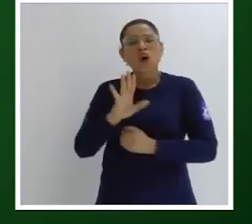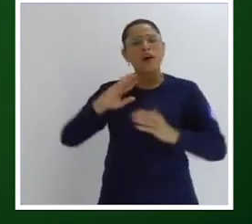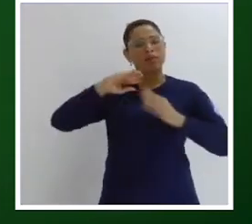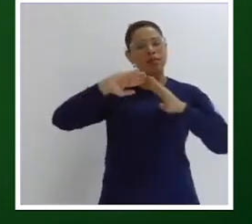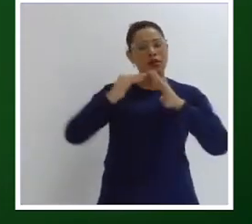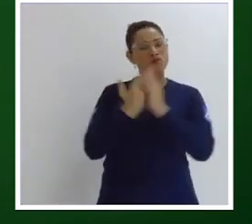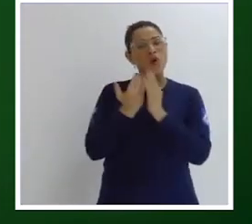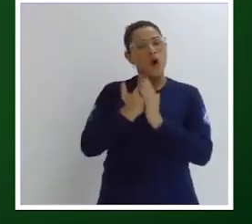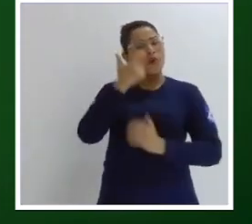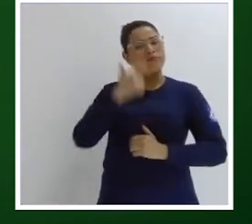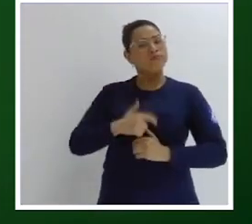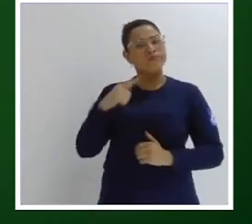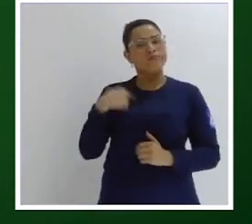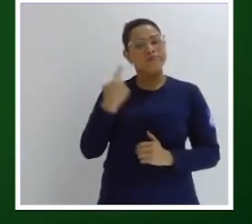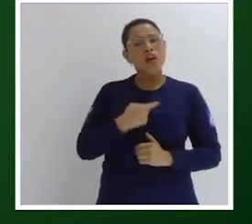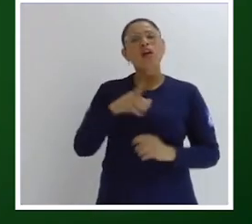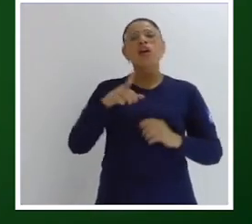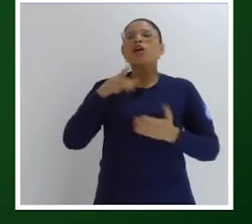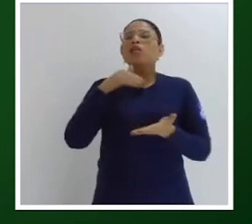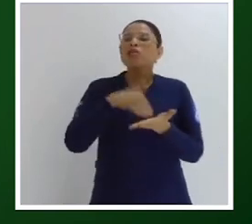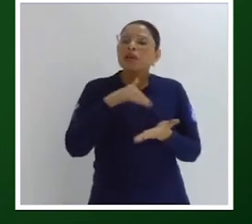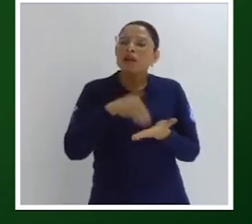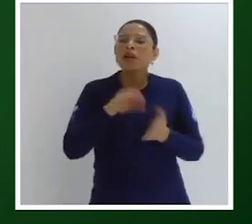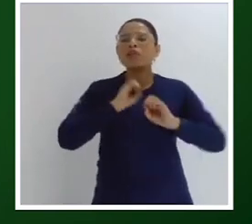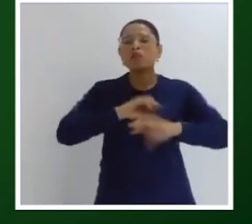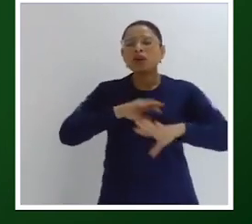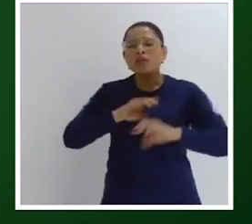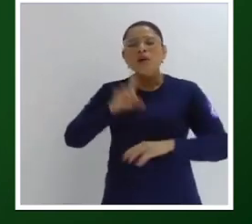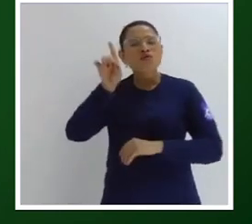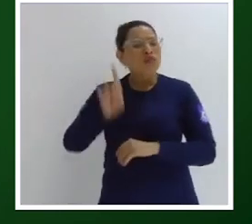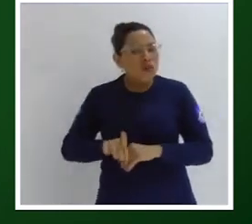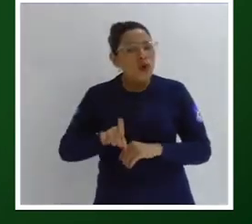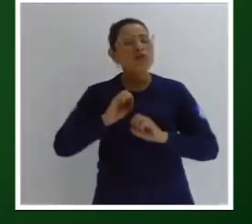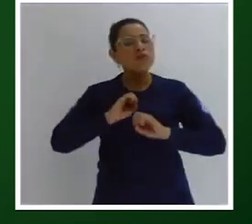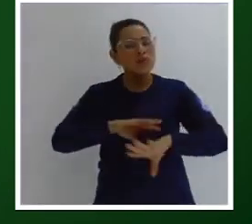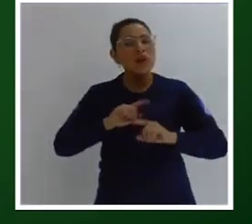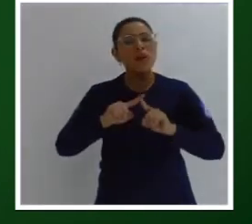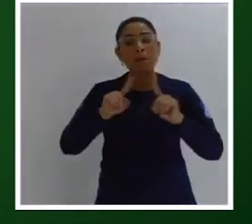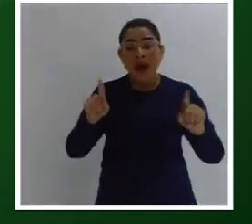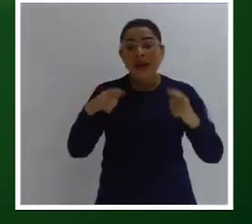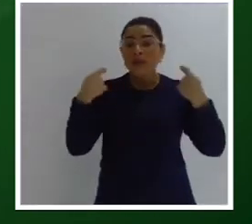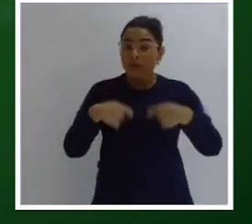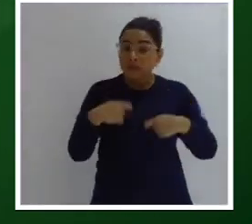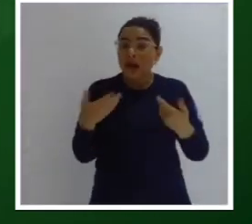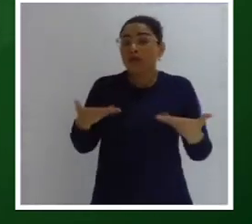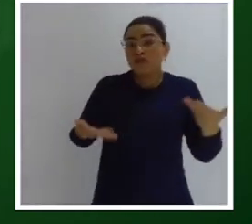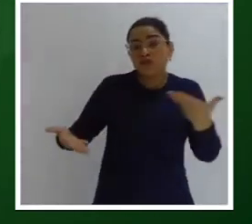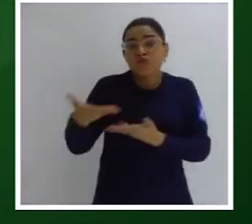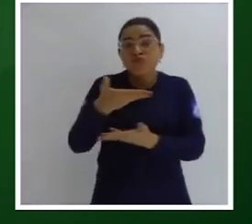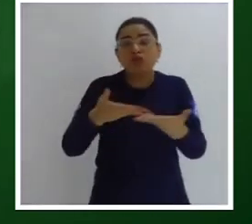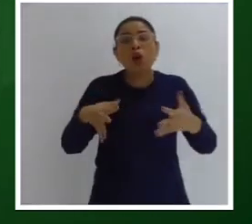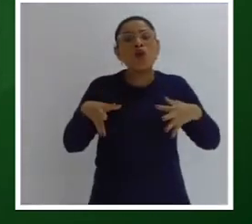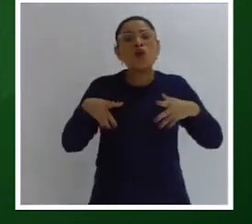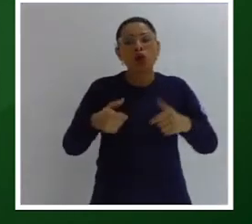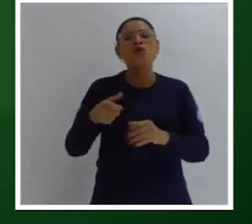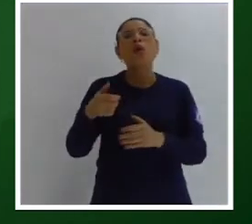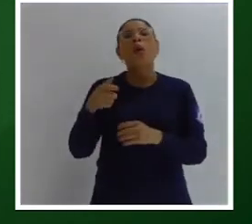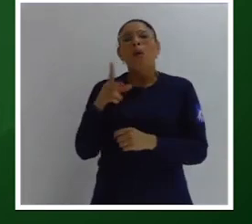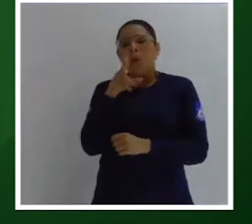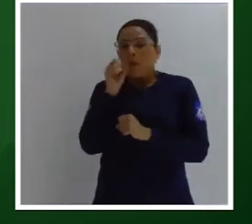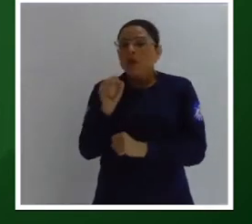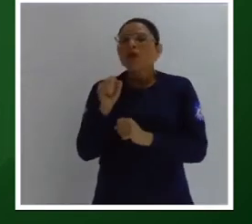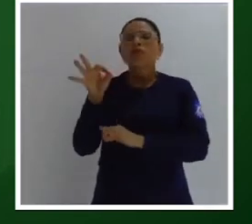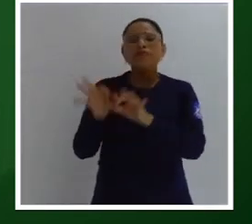da escola na diretoria de ensino da Secretaria da Educação mas tem que ter um ajuste de Conduta também com o poder judiciário